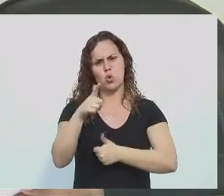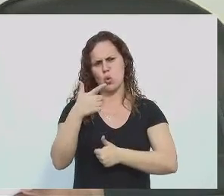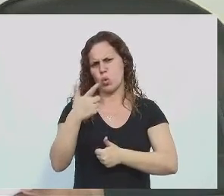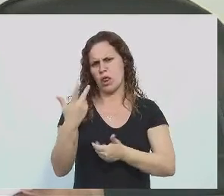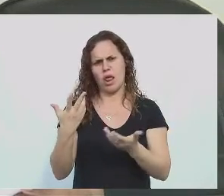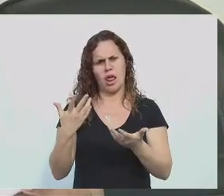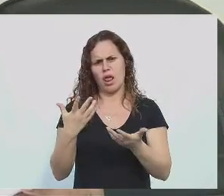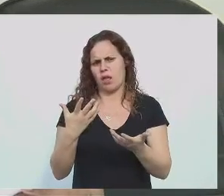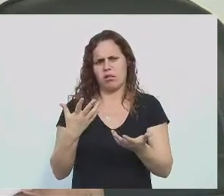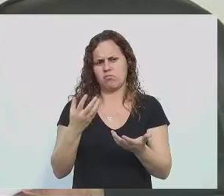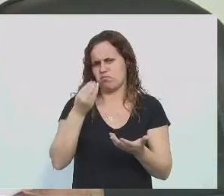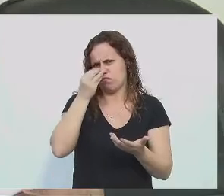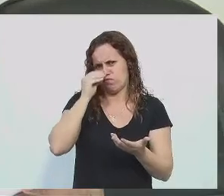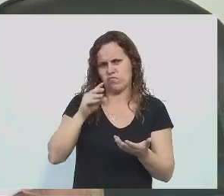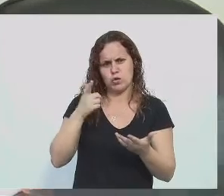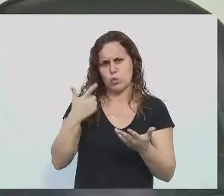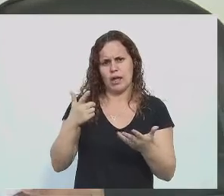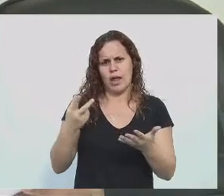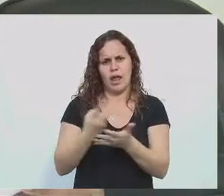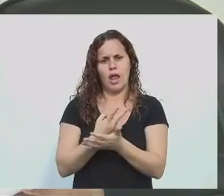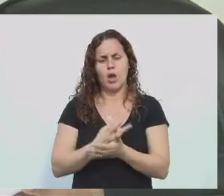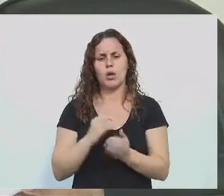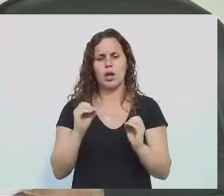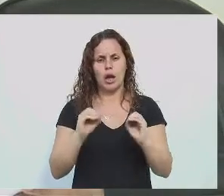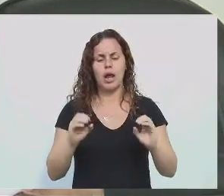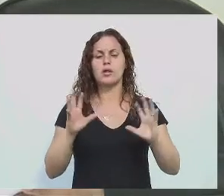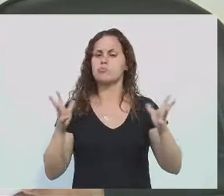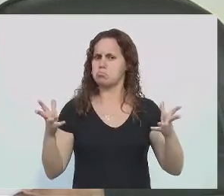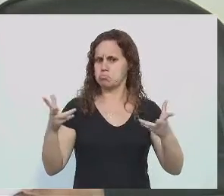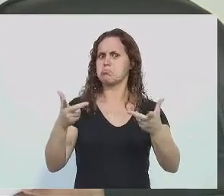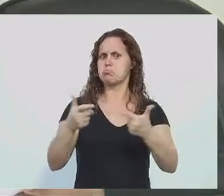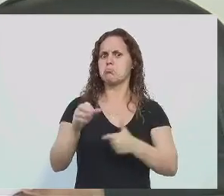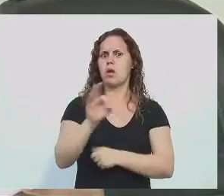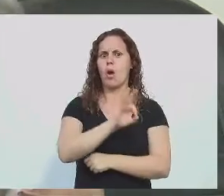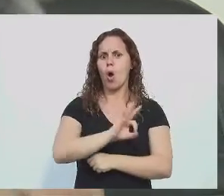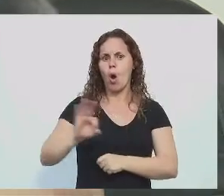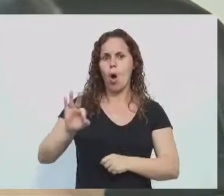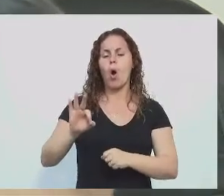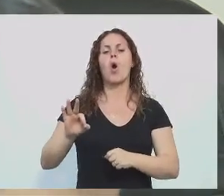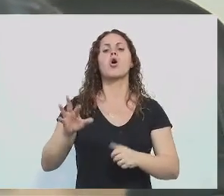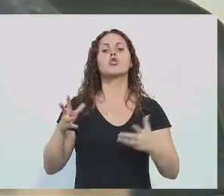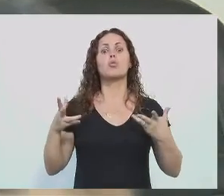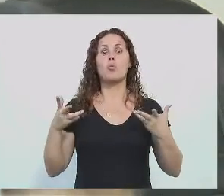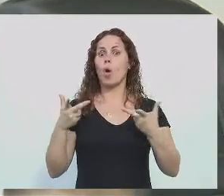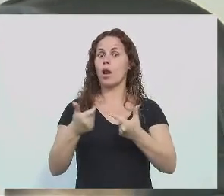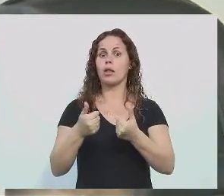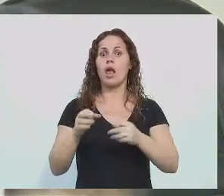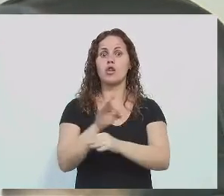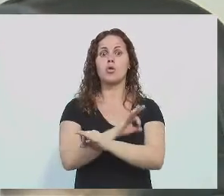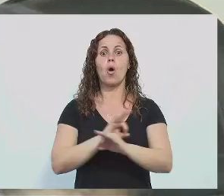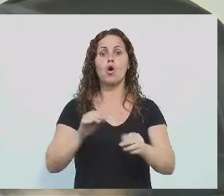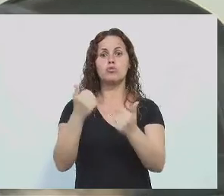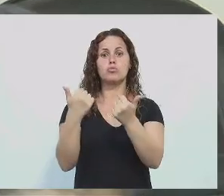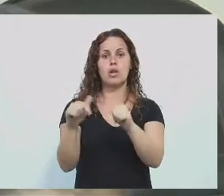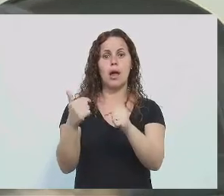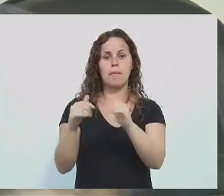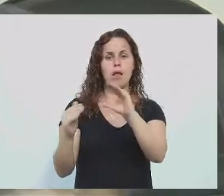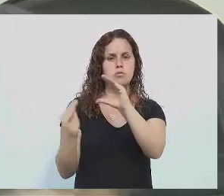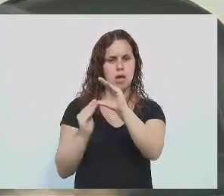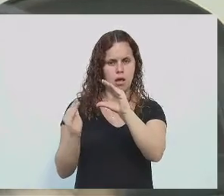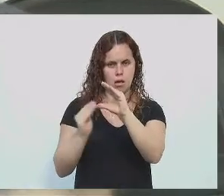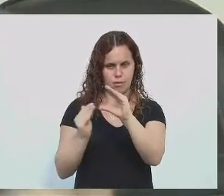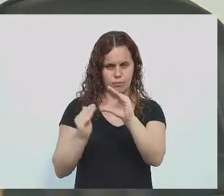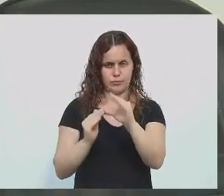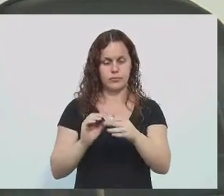à população. Entretanto, mesmo com a qualidade já satisfatória na realização de seus